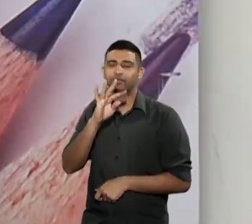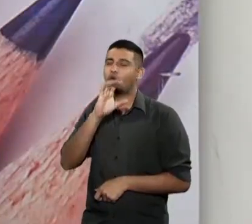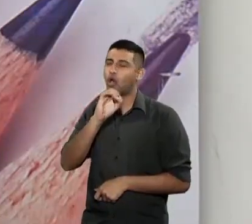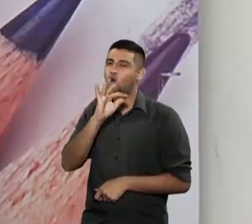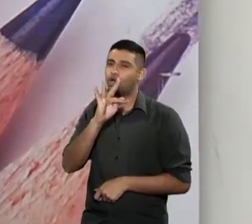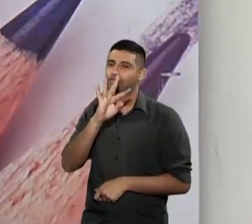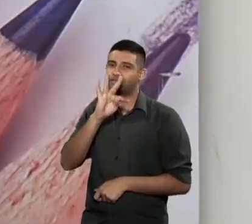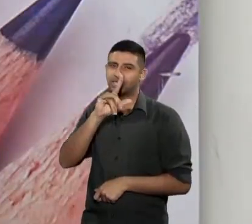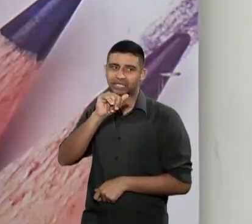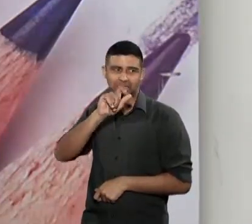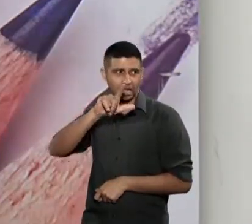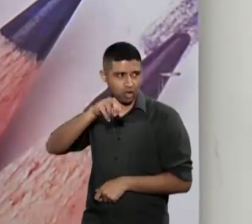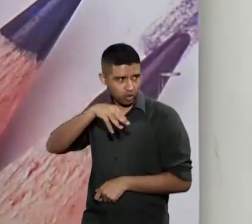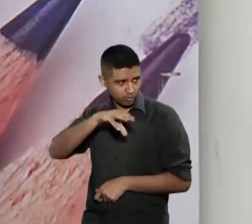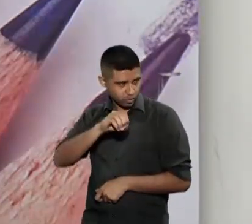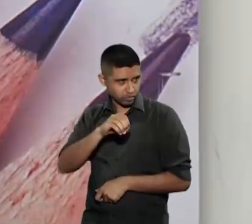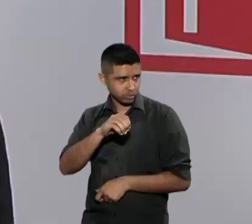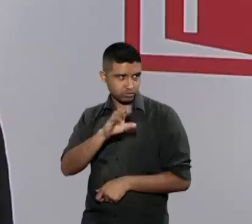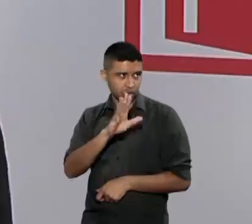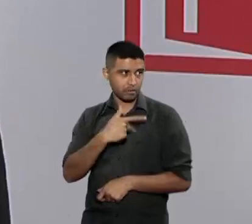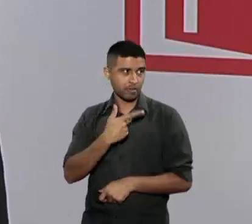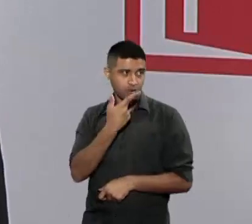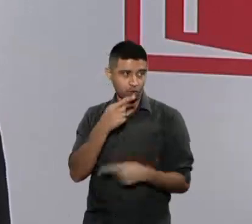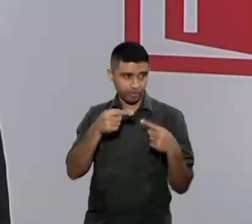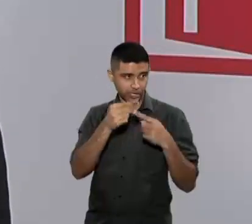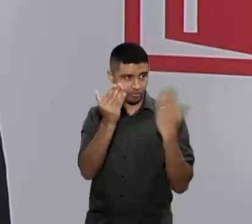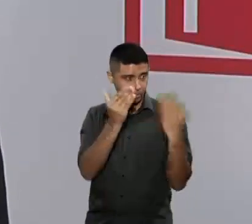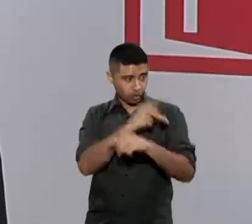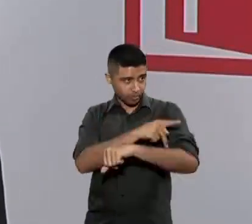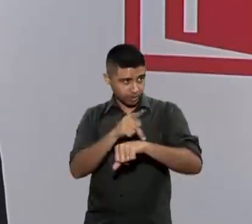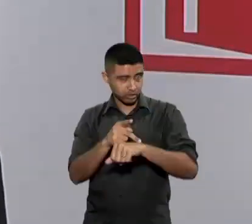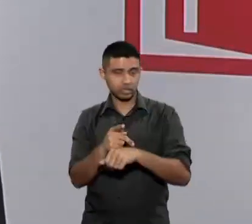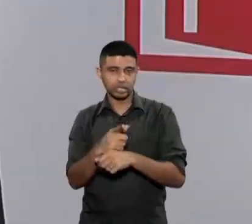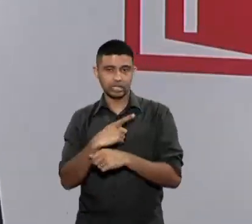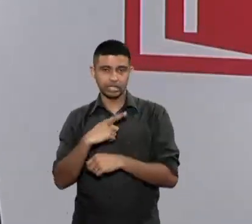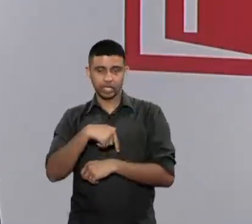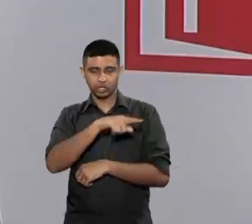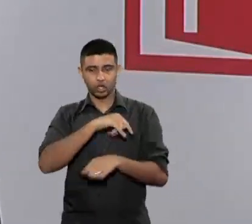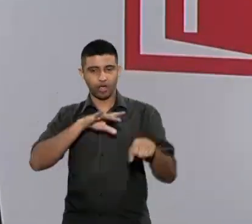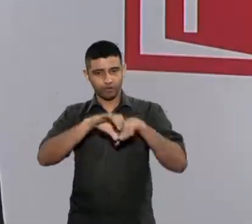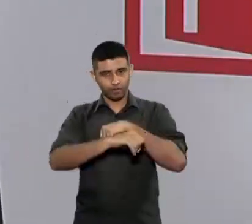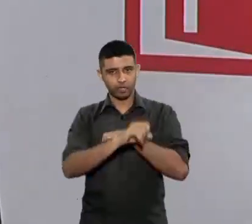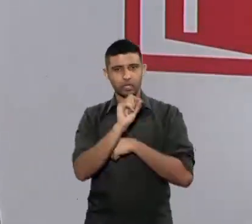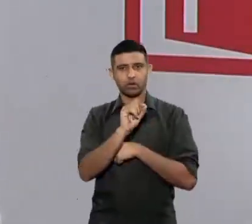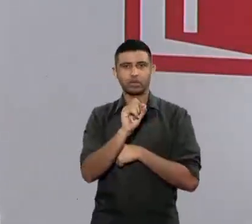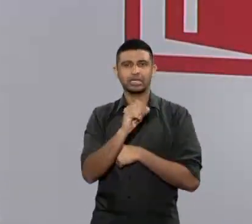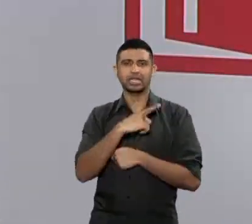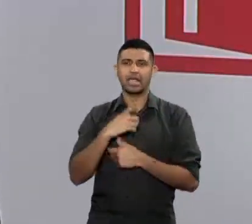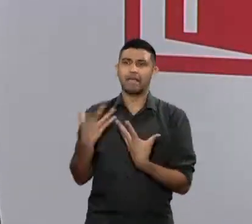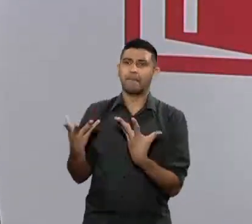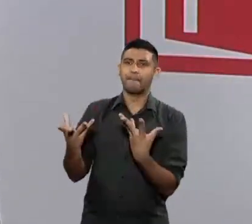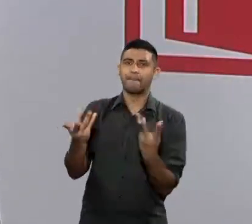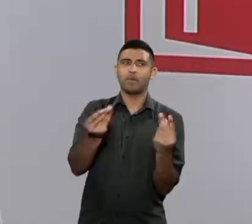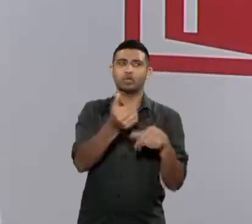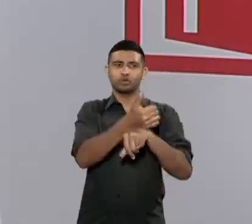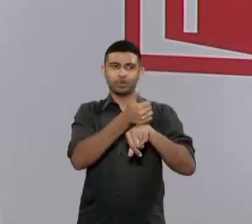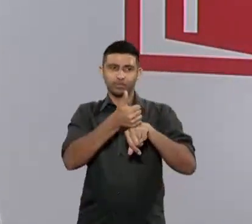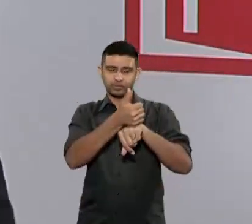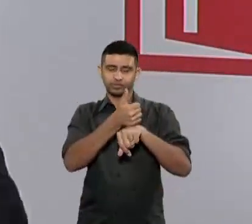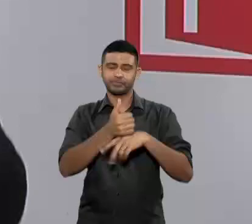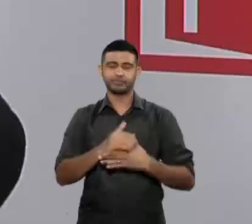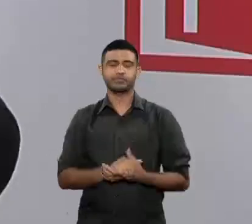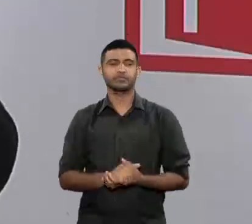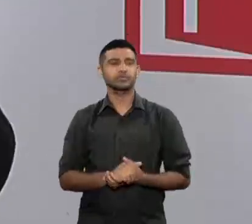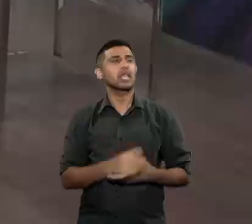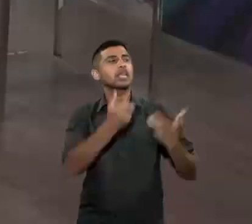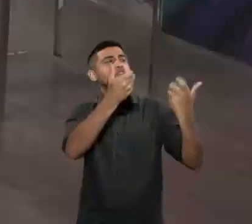o diagnóstico, quem deu foi a psicopedagoga. Existem, na nossa formação para screener, né? Muitos profissionais passam lá.